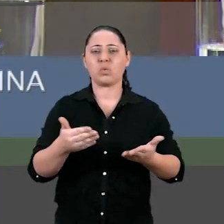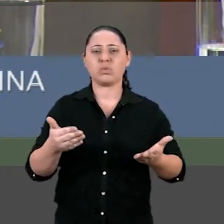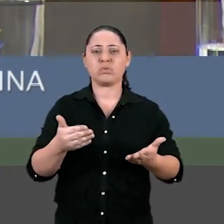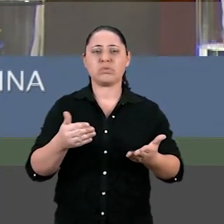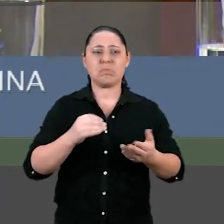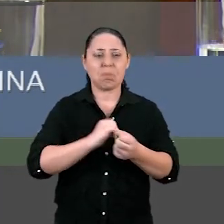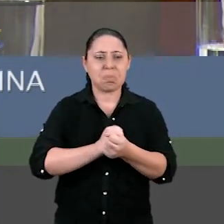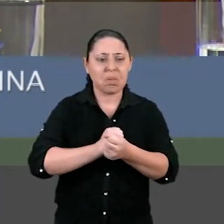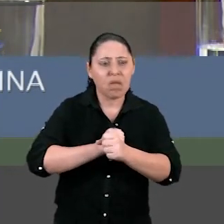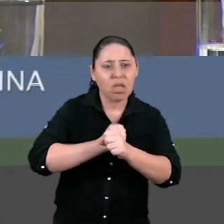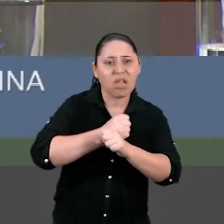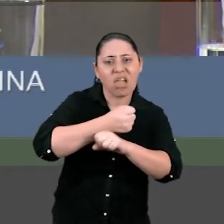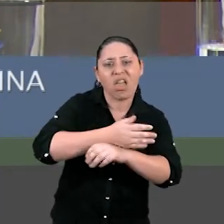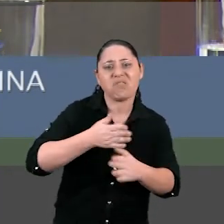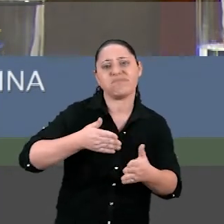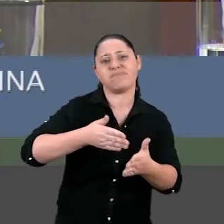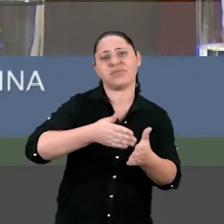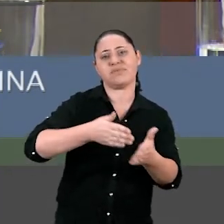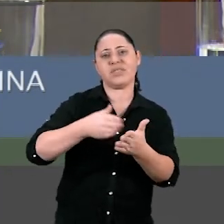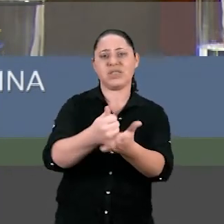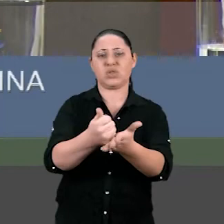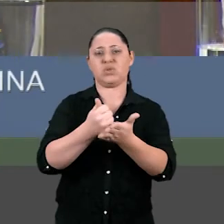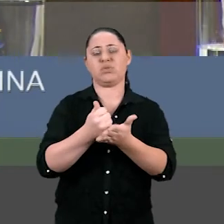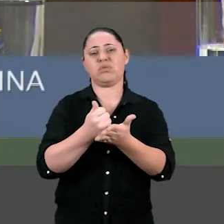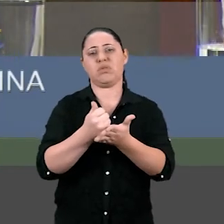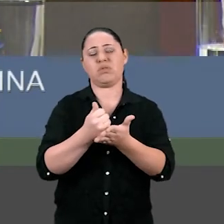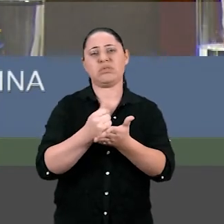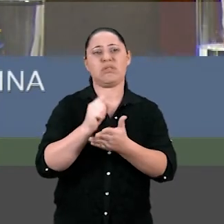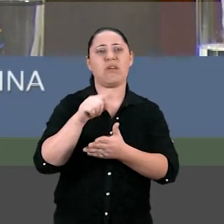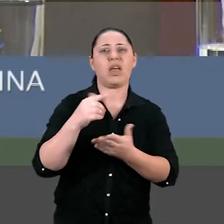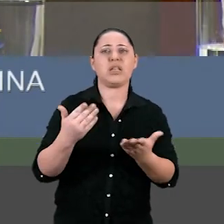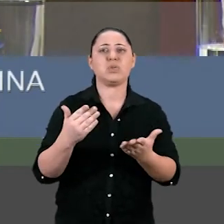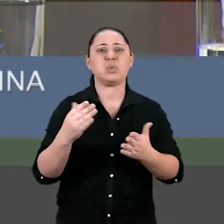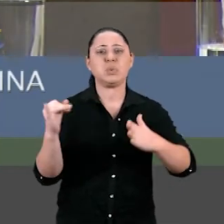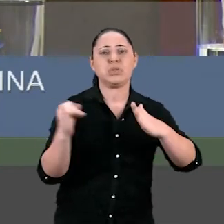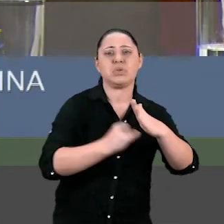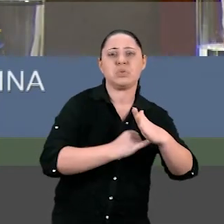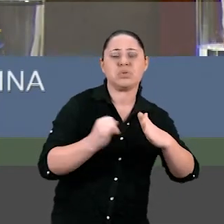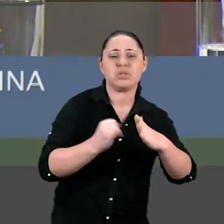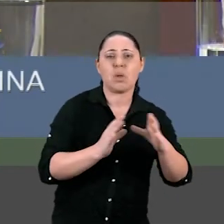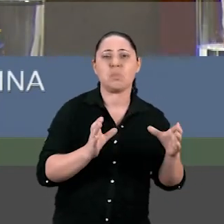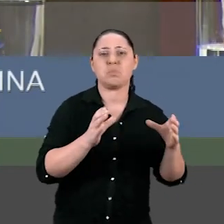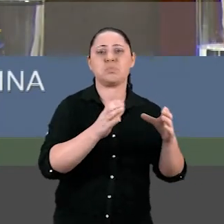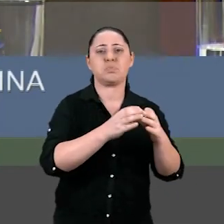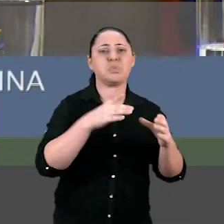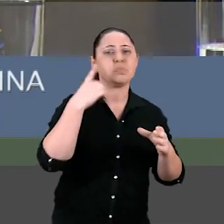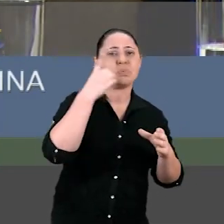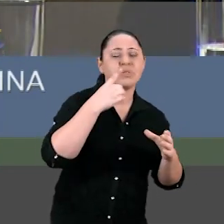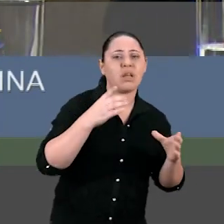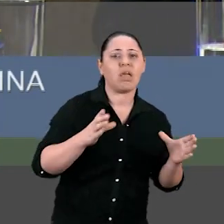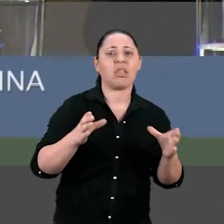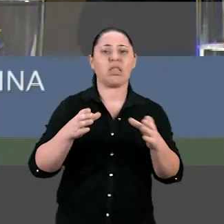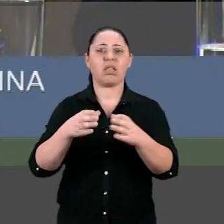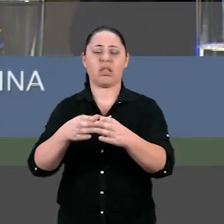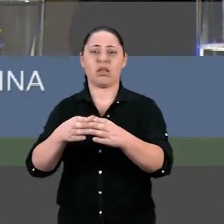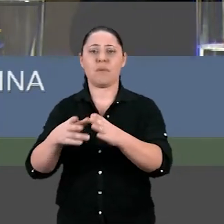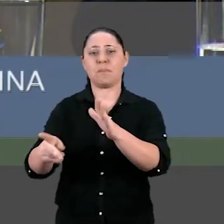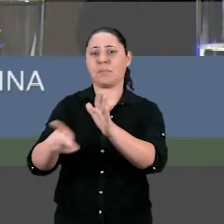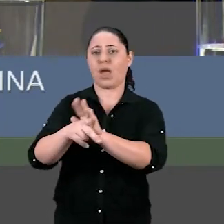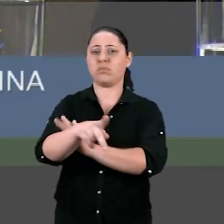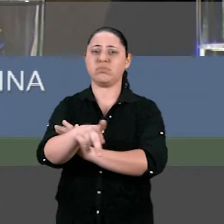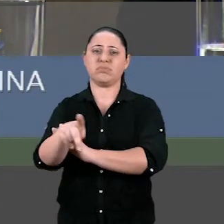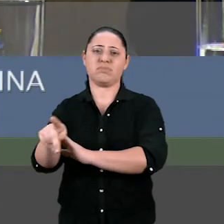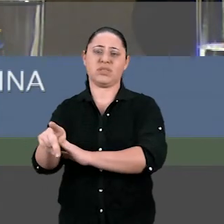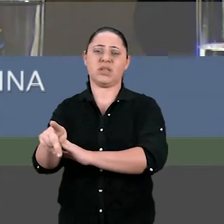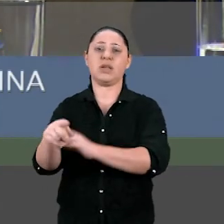trazido e os percalços, os impasses que ele tem trazido, seja com institutos do parlamentarismo, seja com